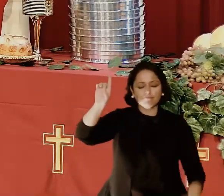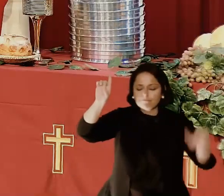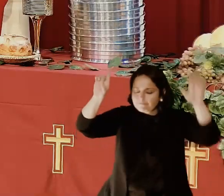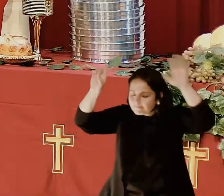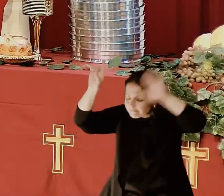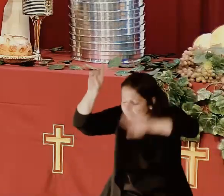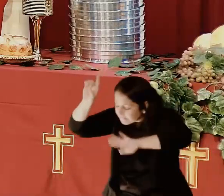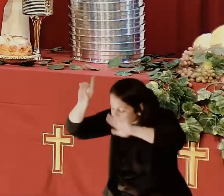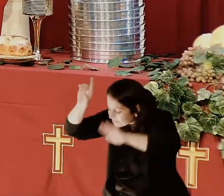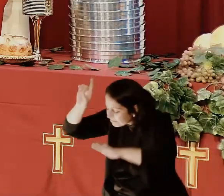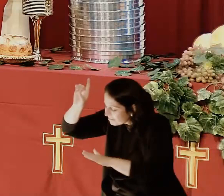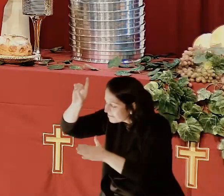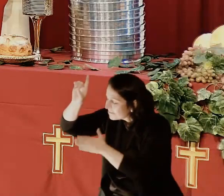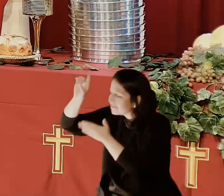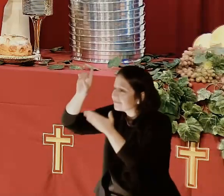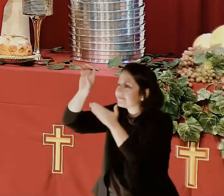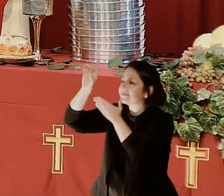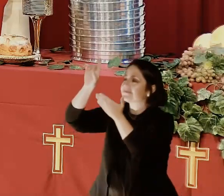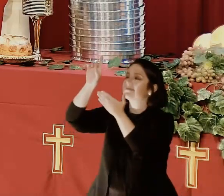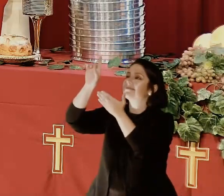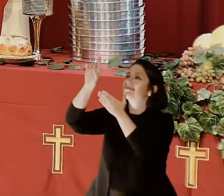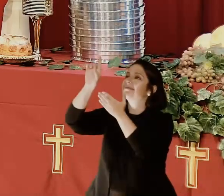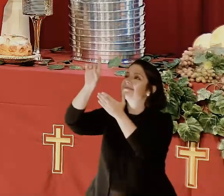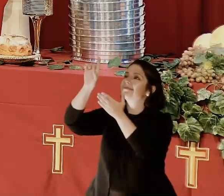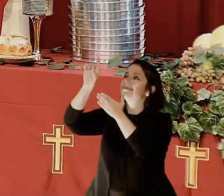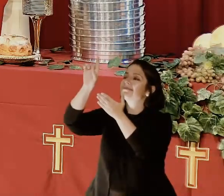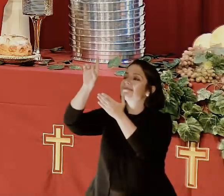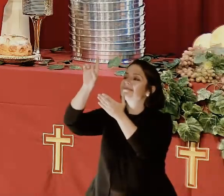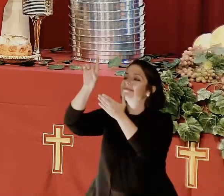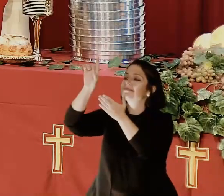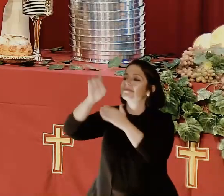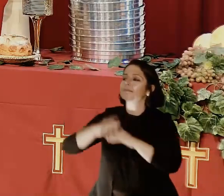adoremos o Senhor e